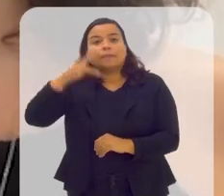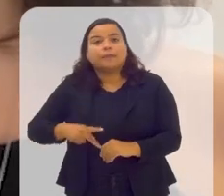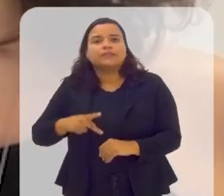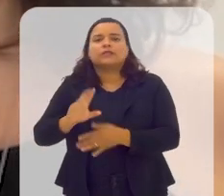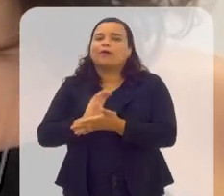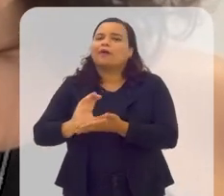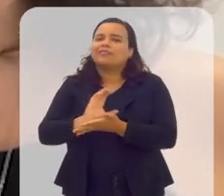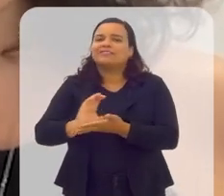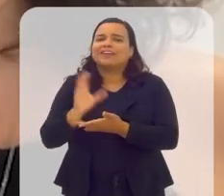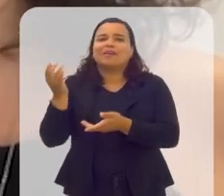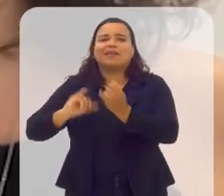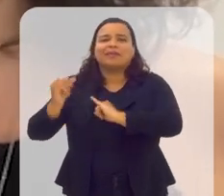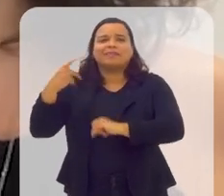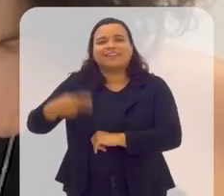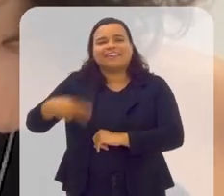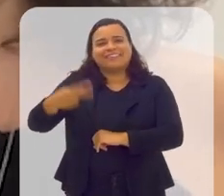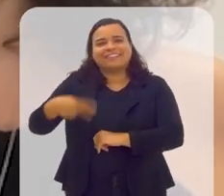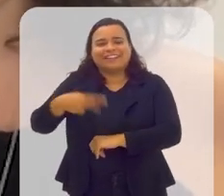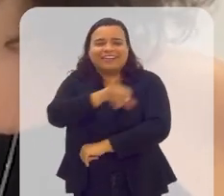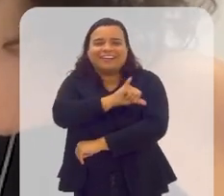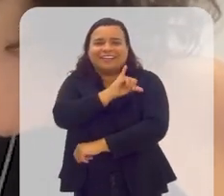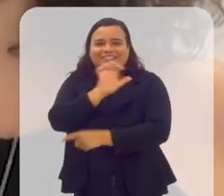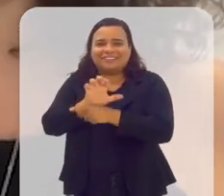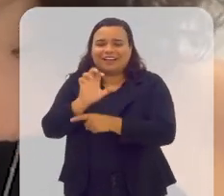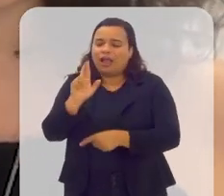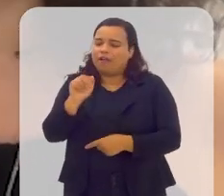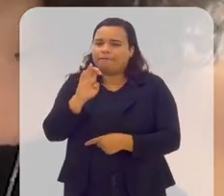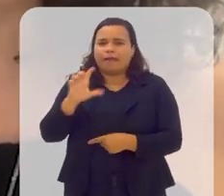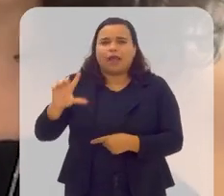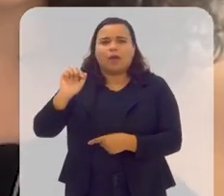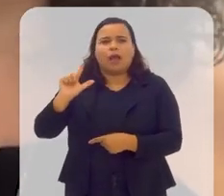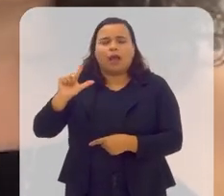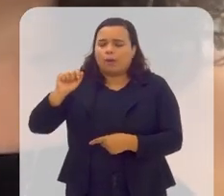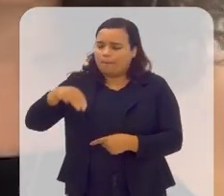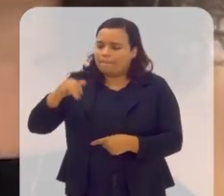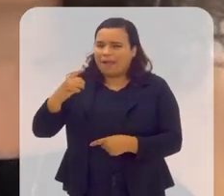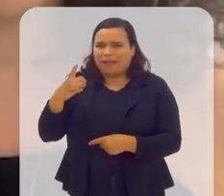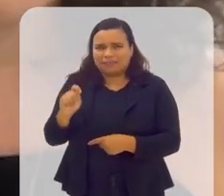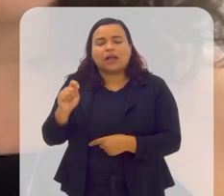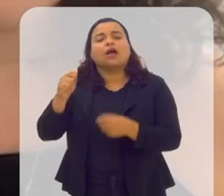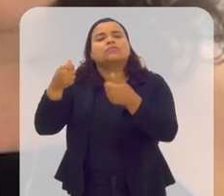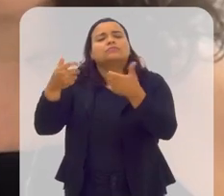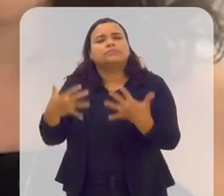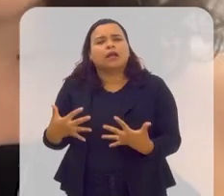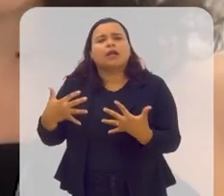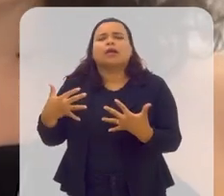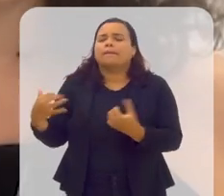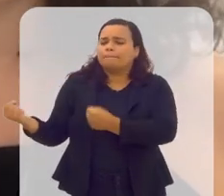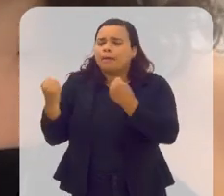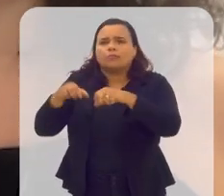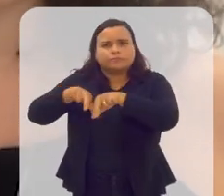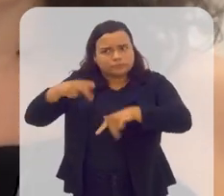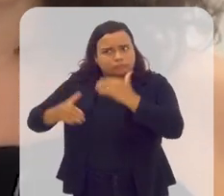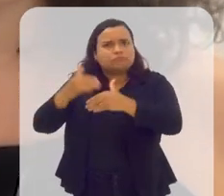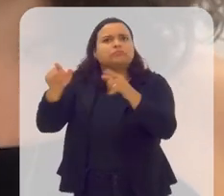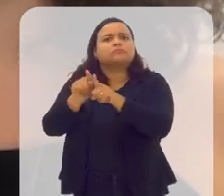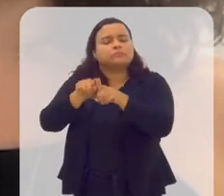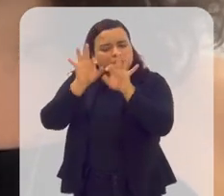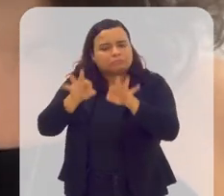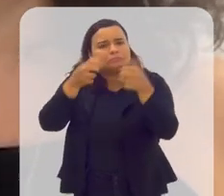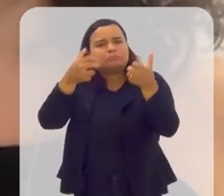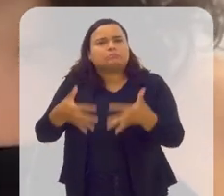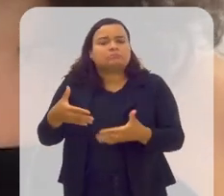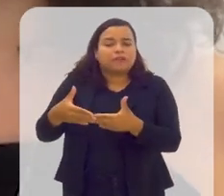o presidente do Conselho de Química do Estado do Rio, Rafael Almada, fala sobre os nossos potenciais e afirma que para os